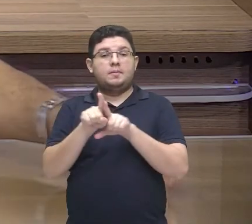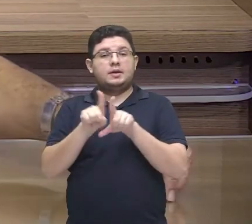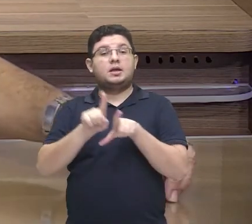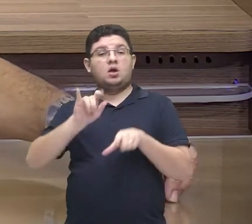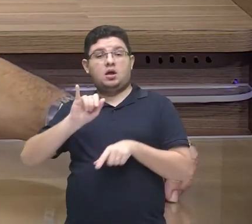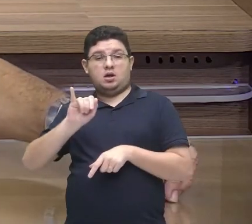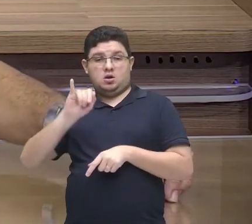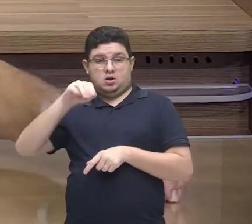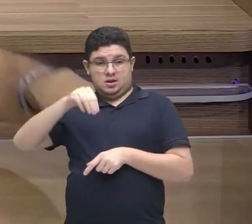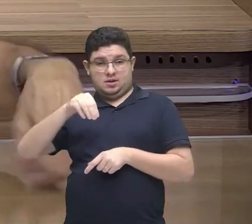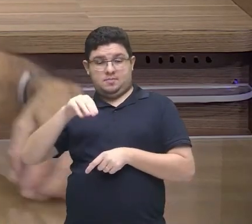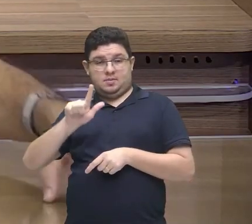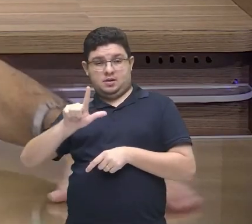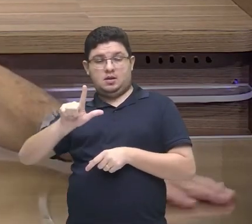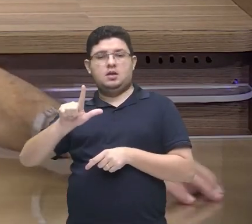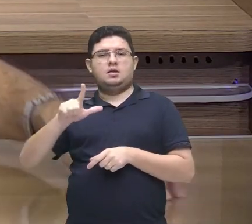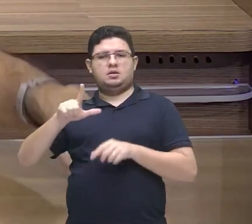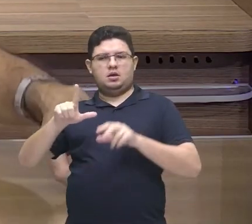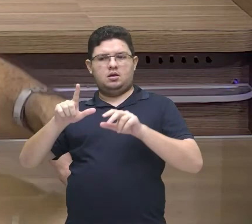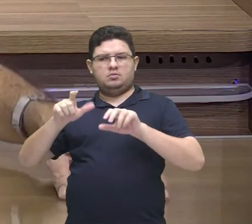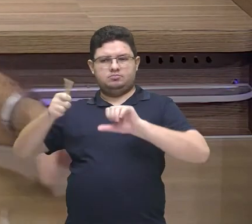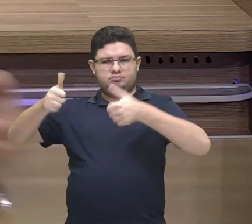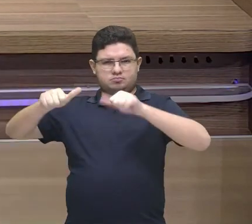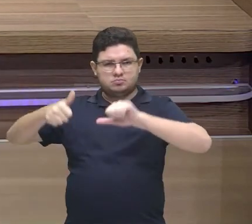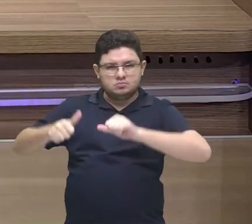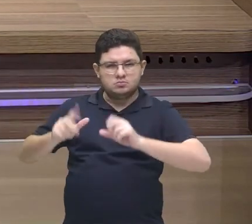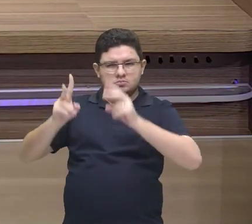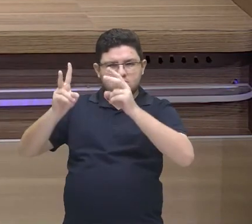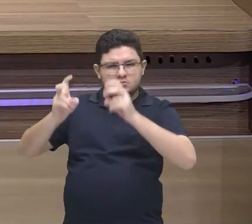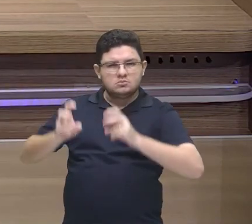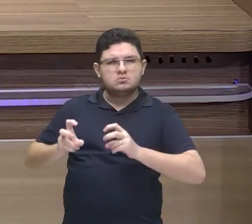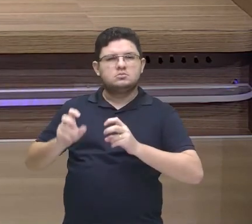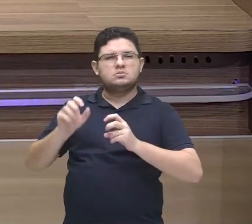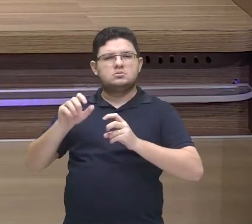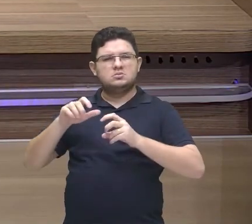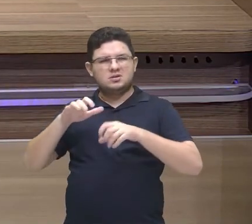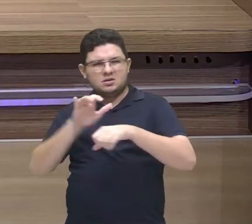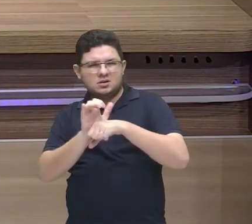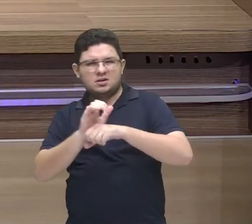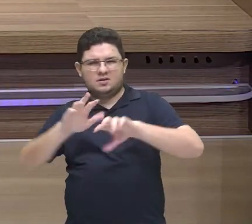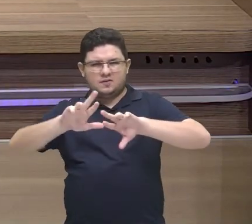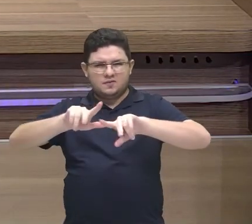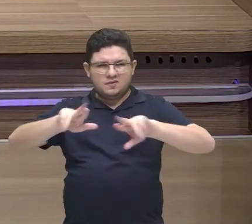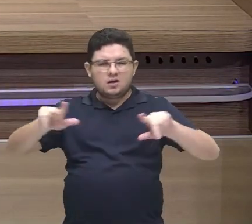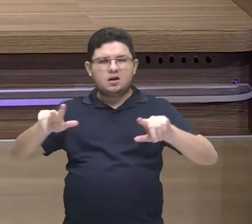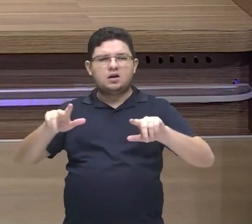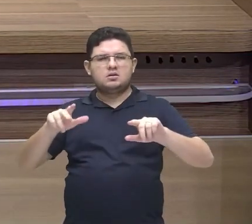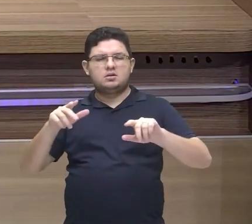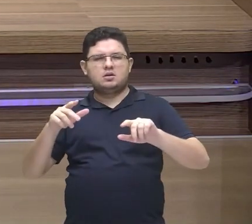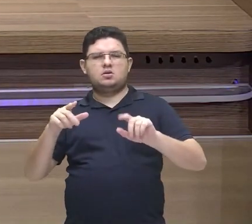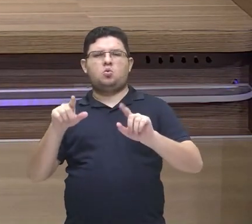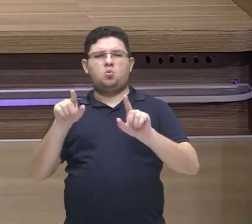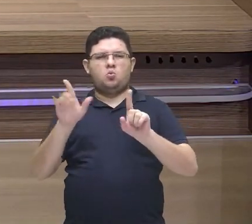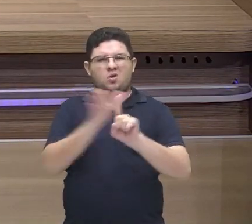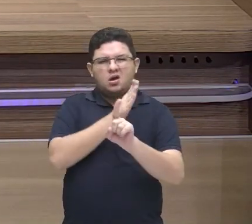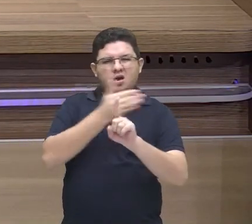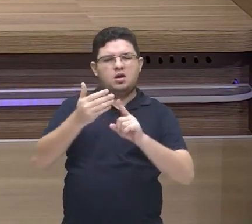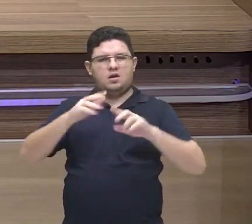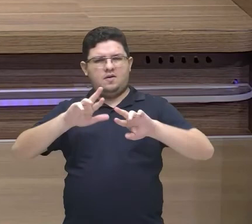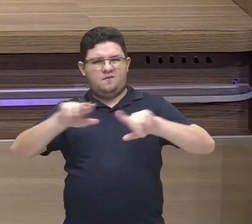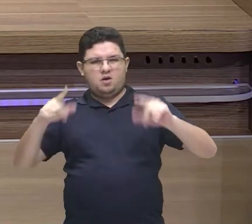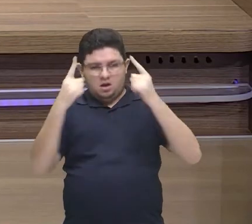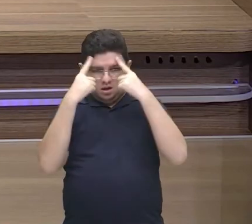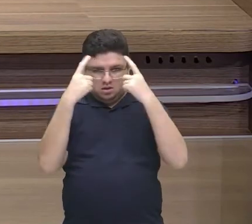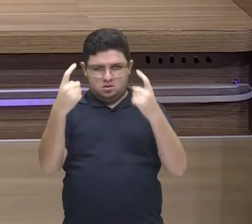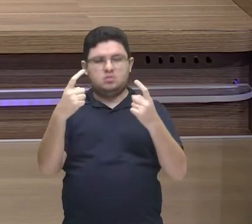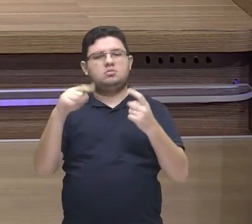faz as perícias dos maus tratos, não é só sexual, é maltrato, é agressão física, tudo, qualquer coisa,